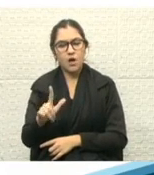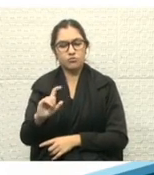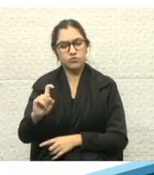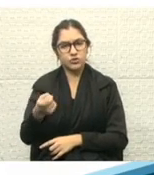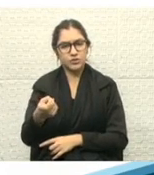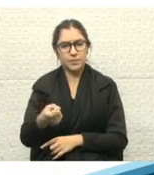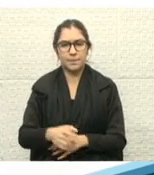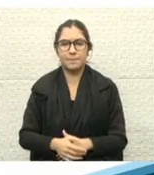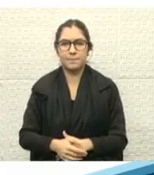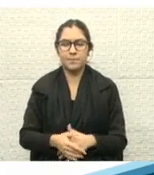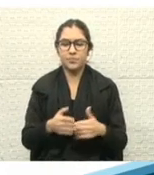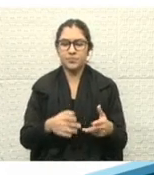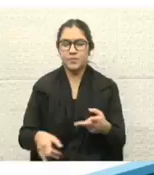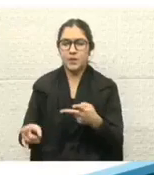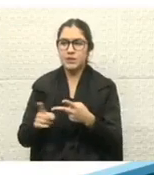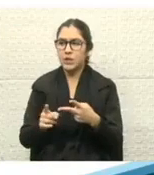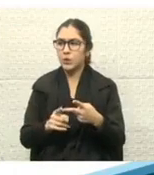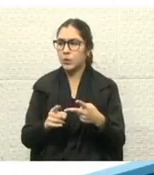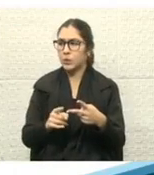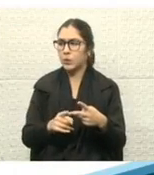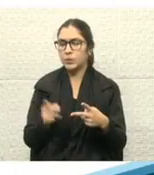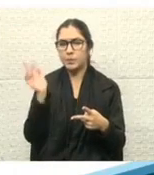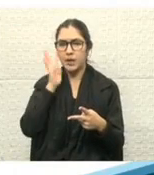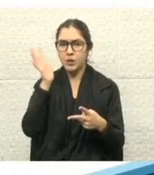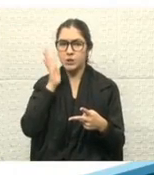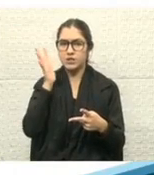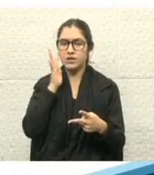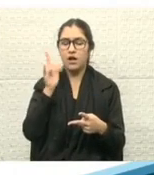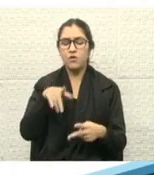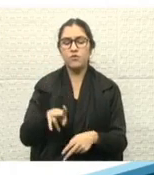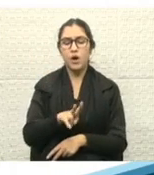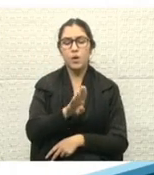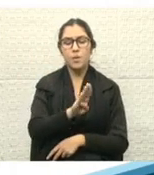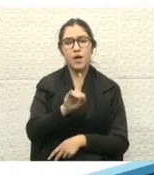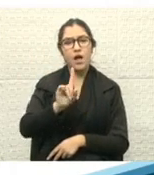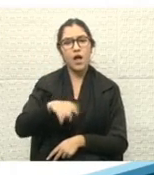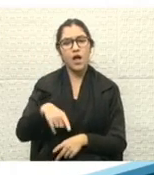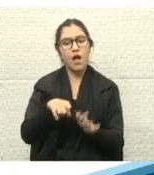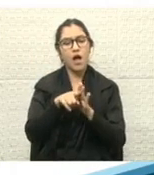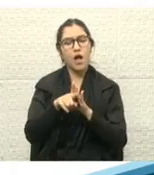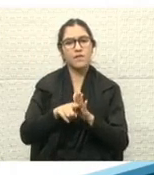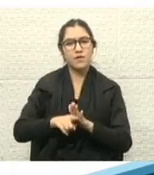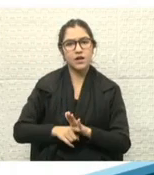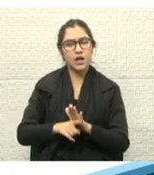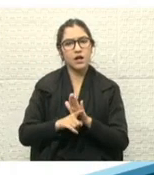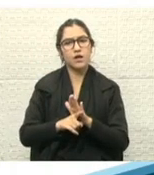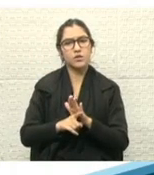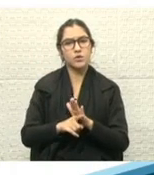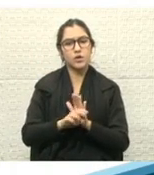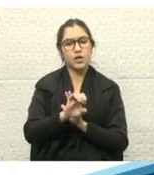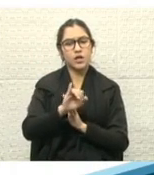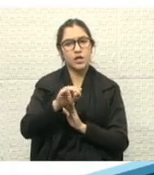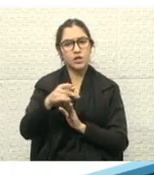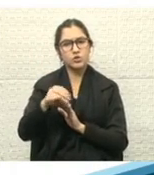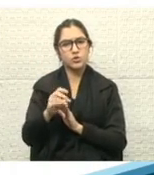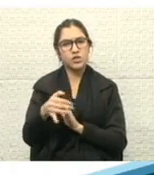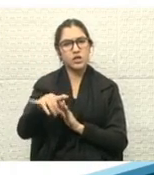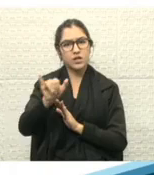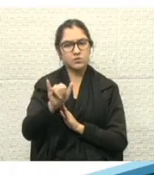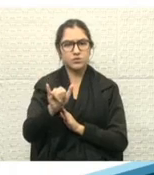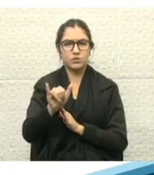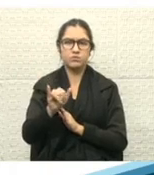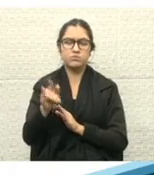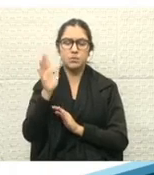X. A segunda parte, a parte imaginária, o valor B vai ser avaliado no eixo Y, no